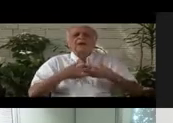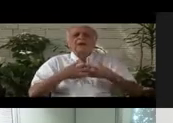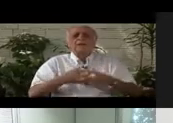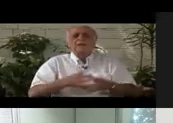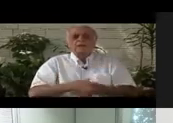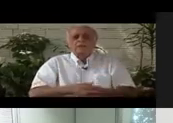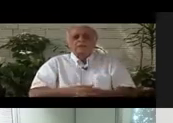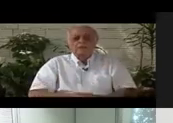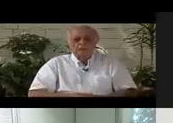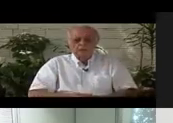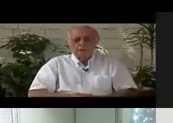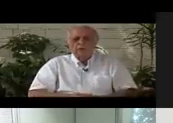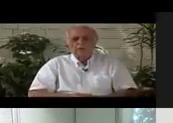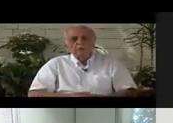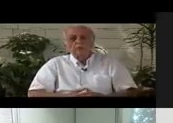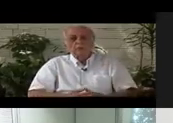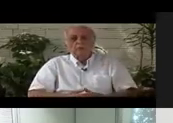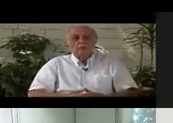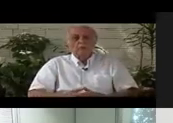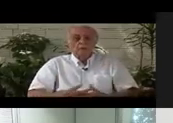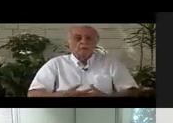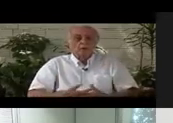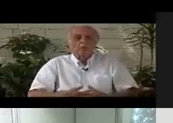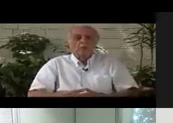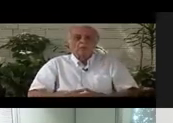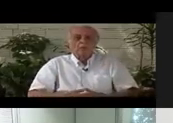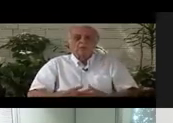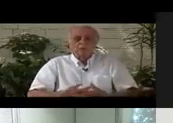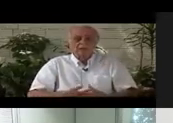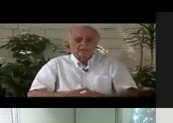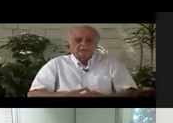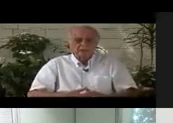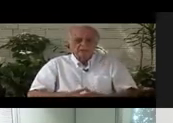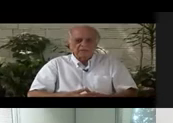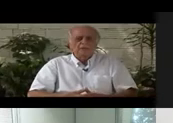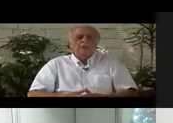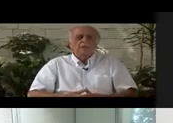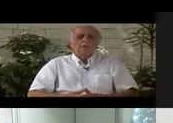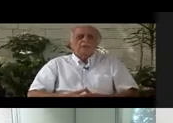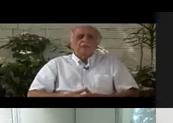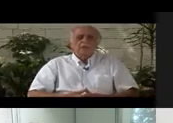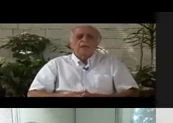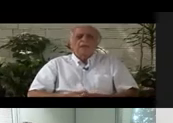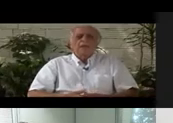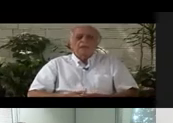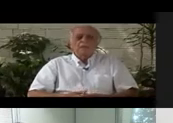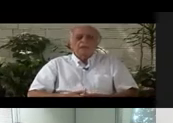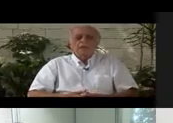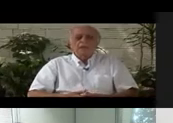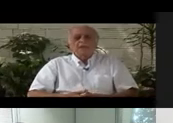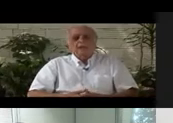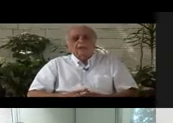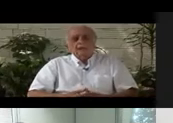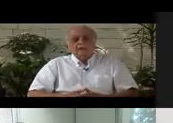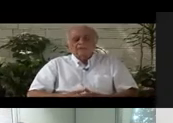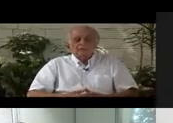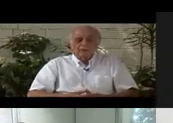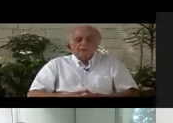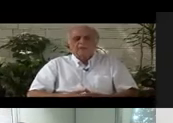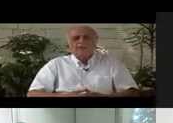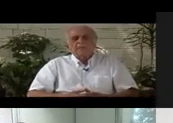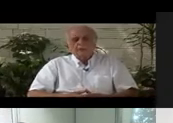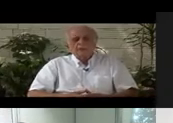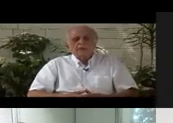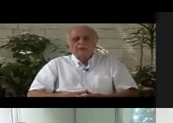Carlos Mink também. Deputada Dani Monteiro, só queria dizer que faltou luz aqui no prédio da Alerj, no Alerjão.